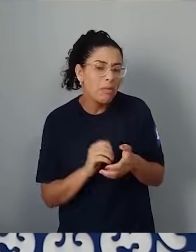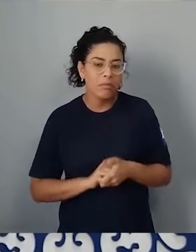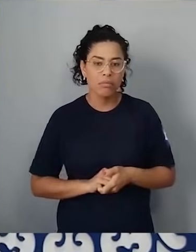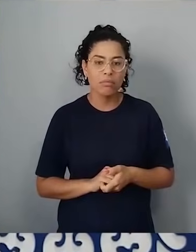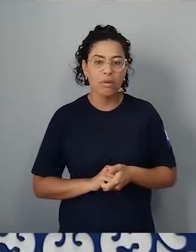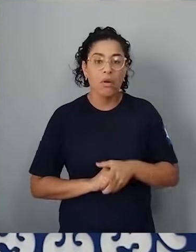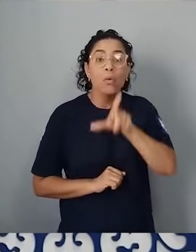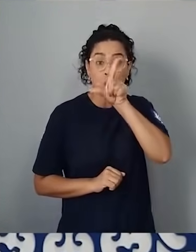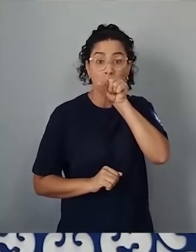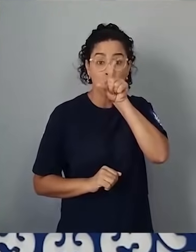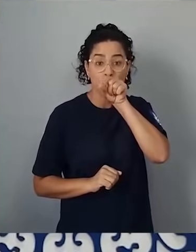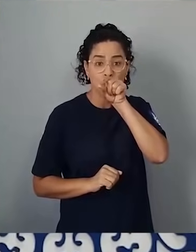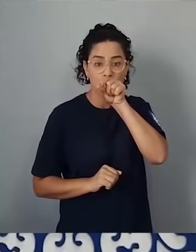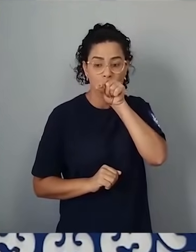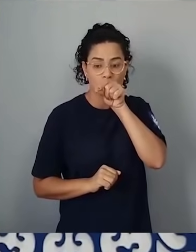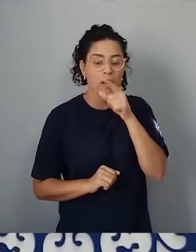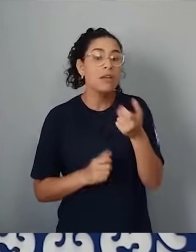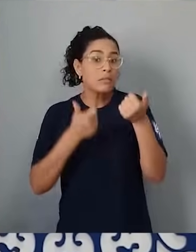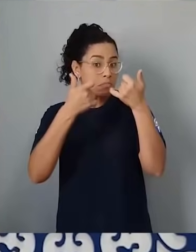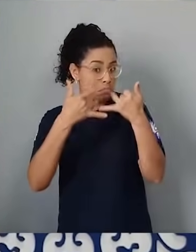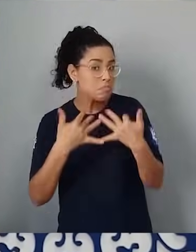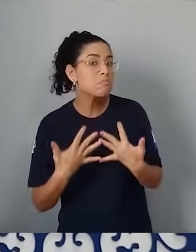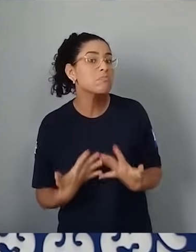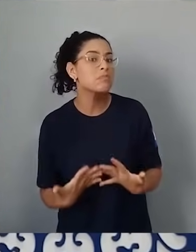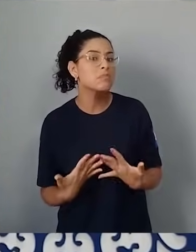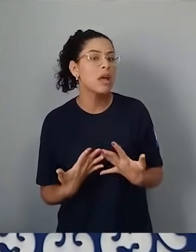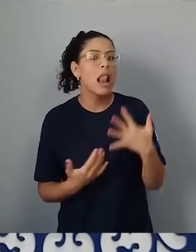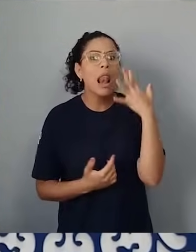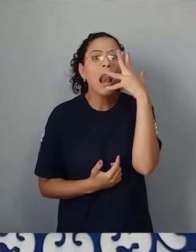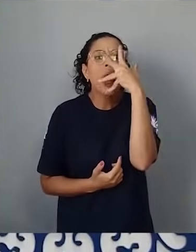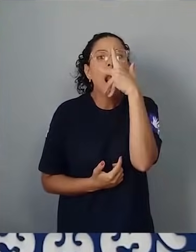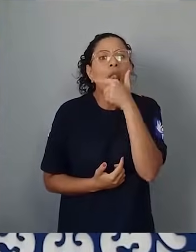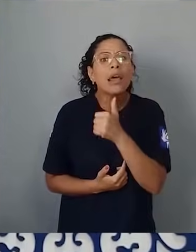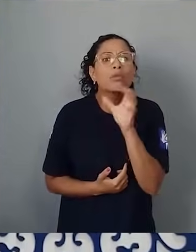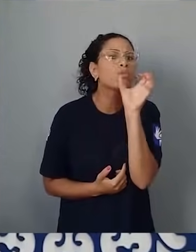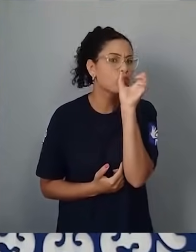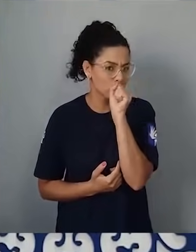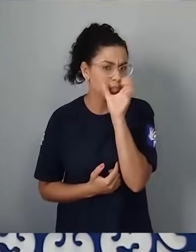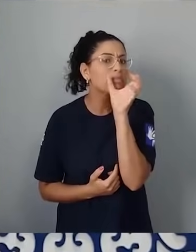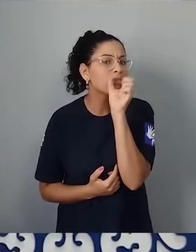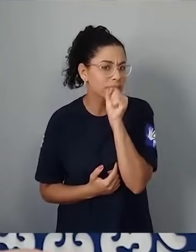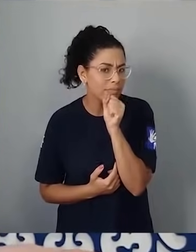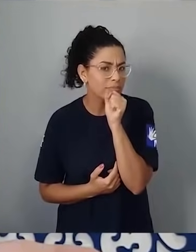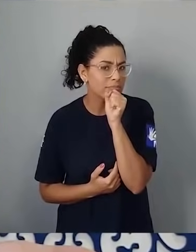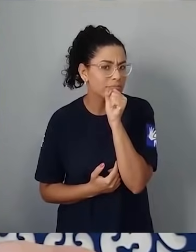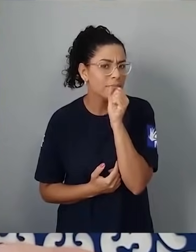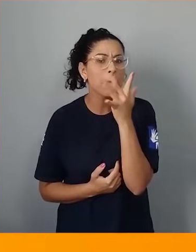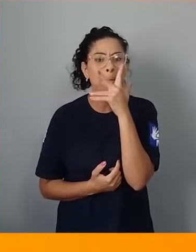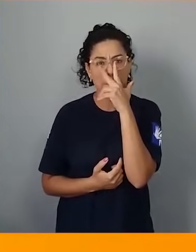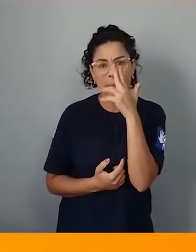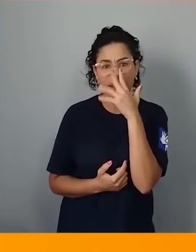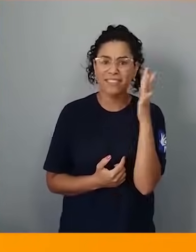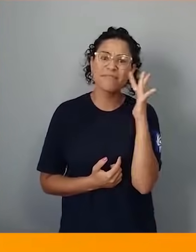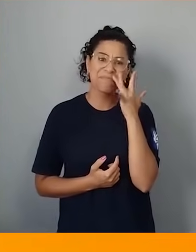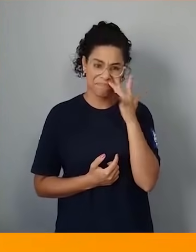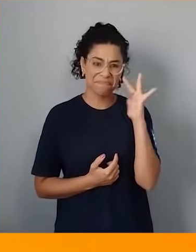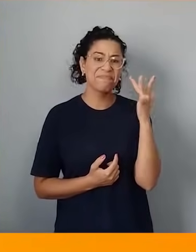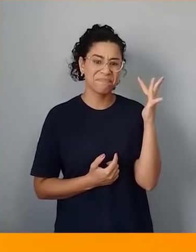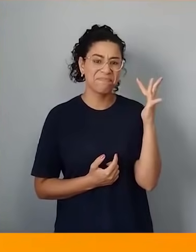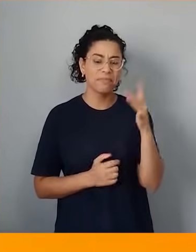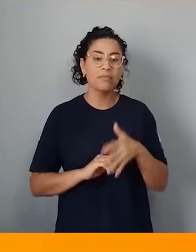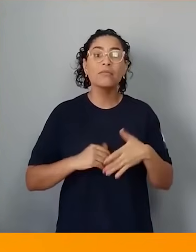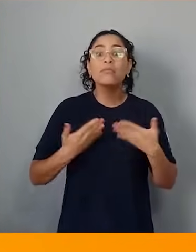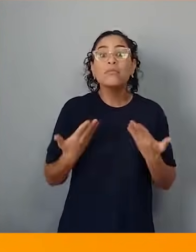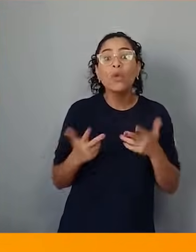sabiá explicou que a cor mais linda era a alaranjada, laranja dourada. Nosso amigo